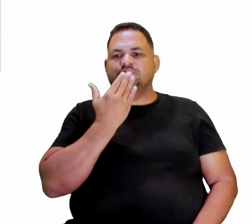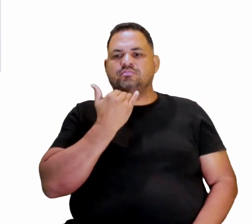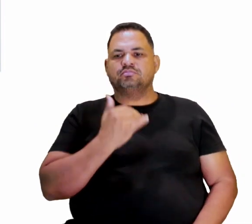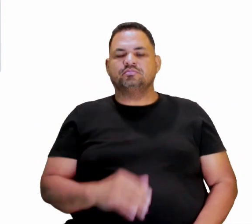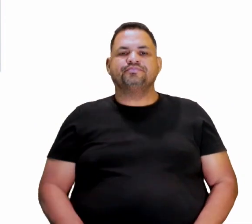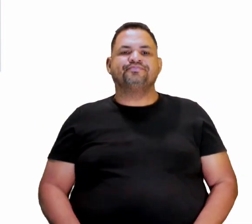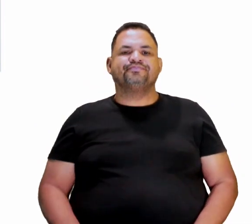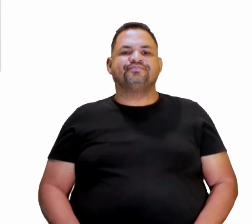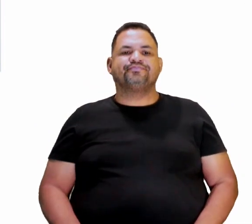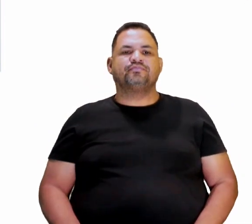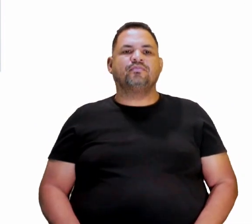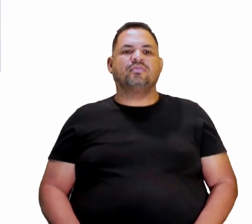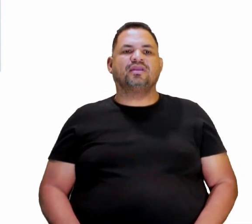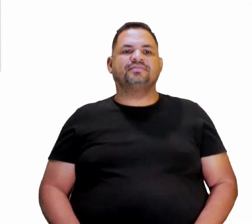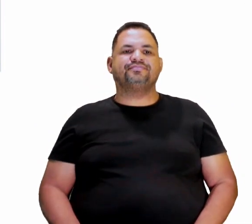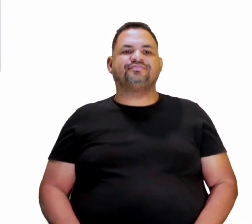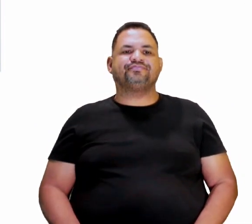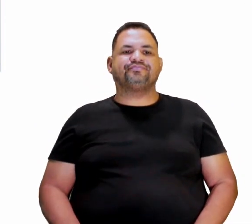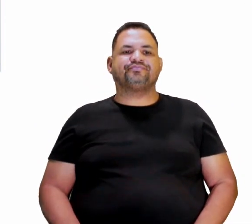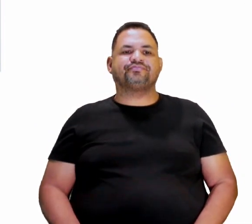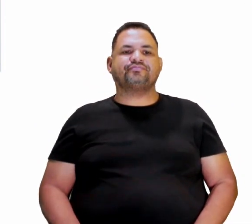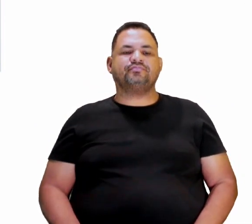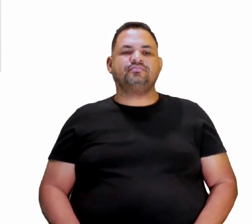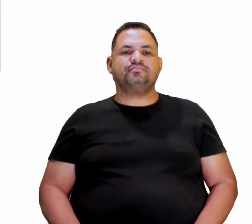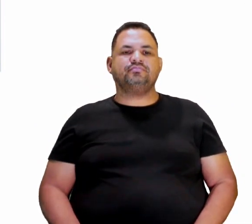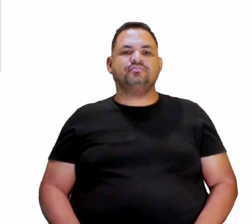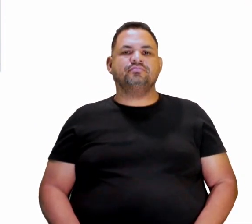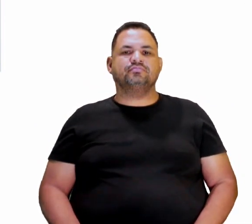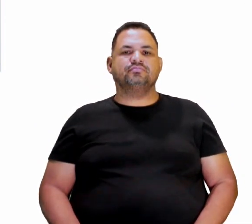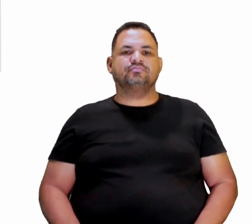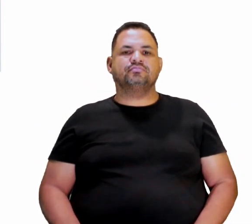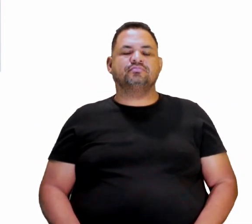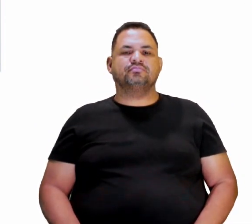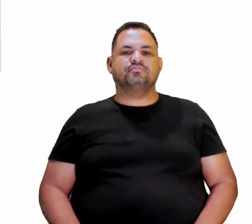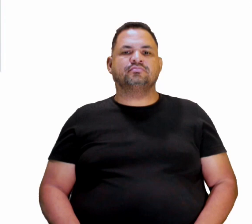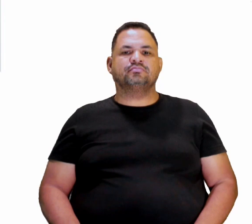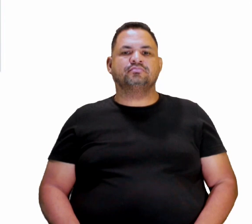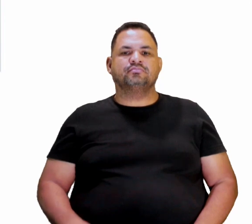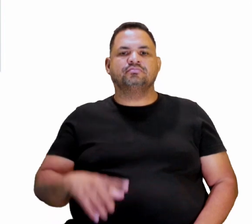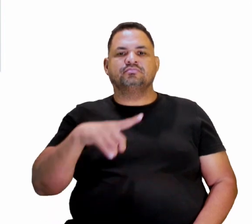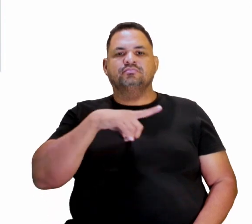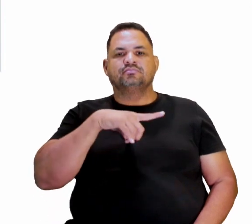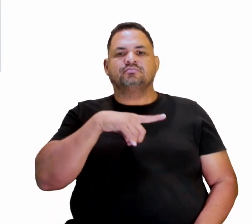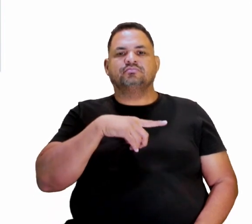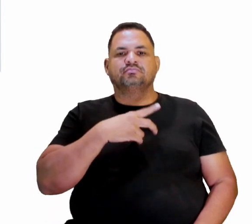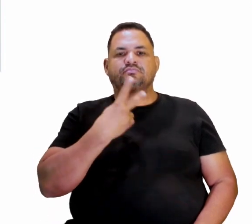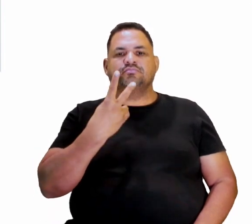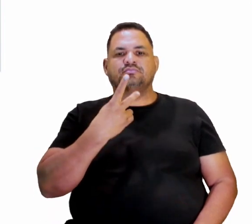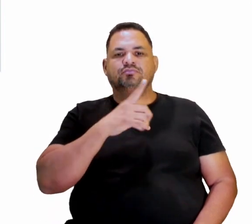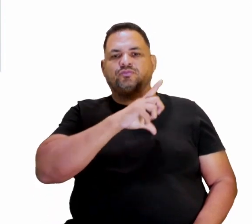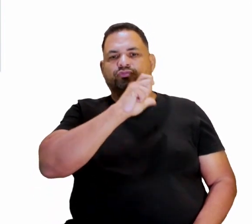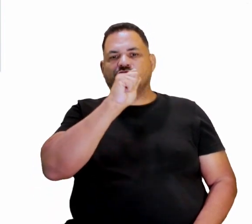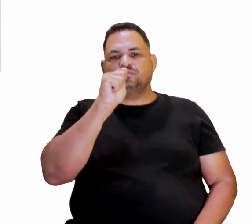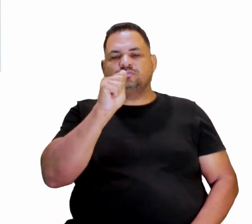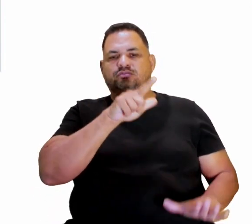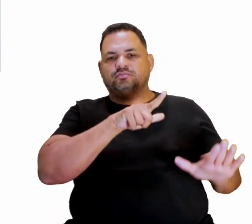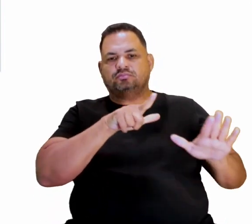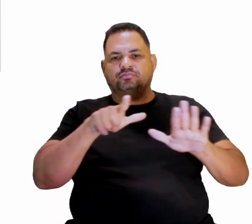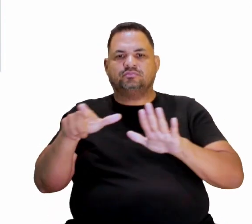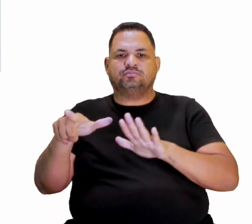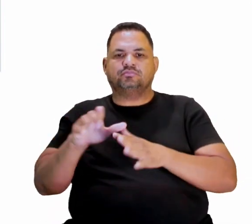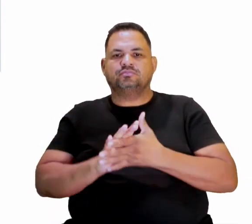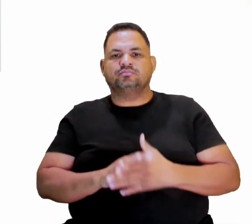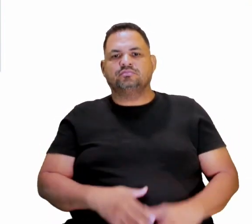comida. How often does he cook his own food? E aí eu tenho 2 dias da semana apenas com X,